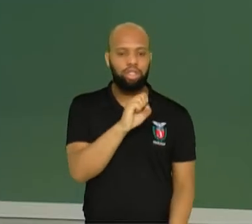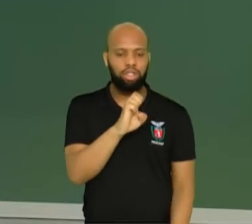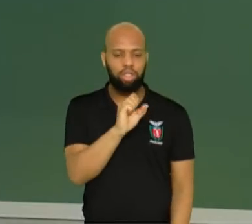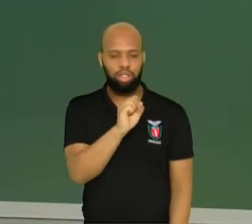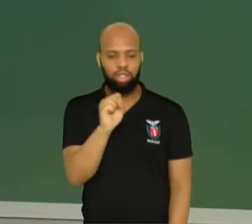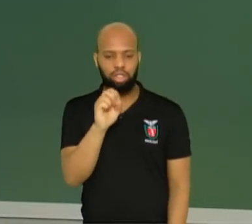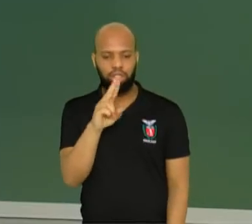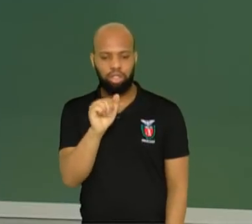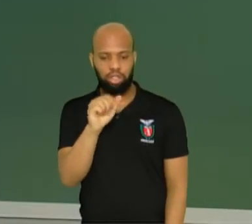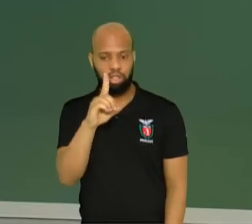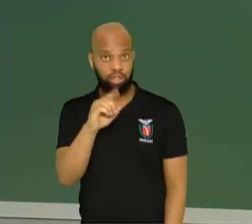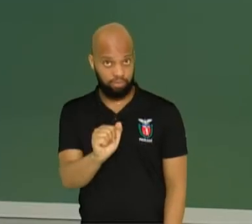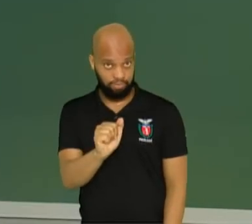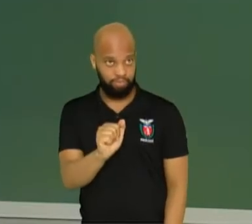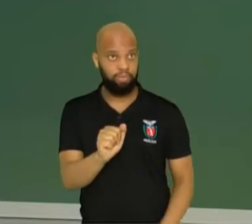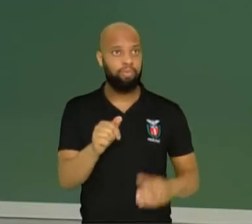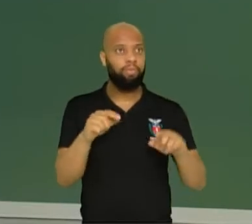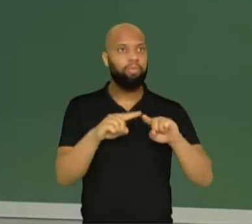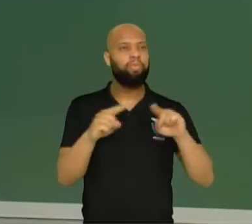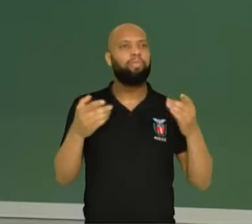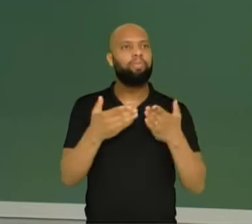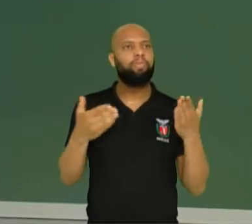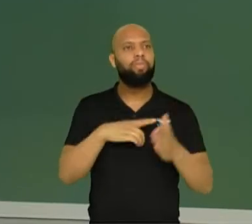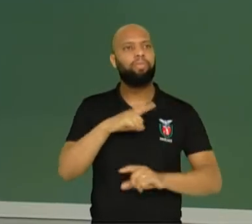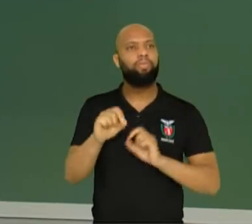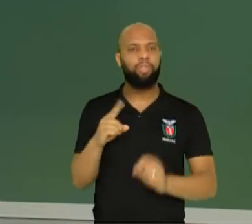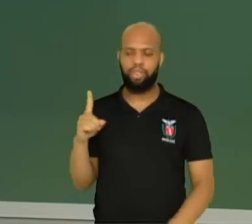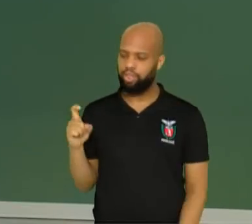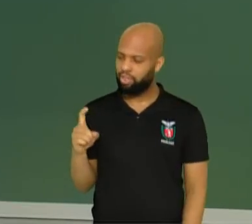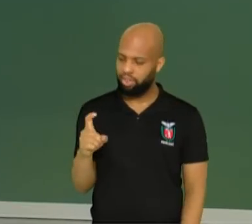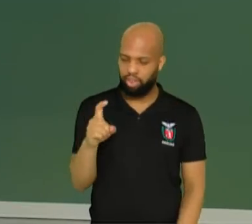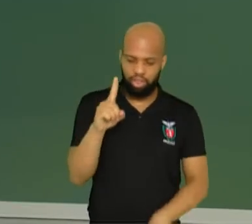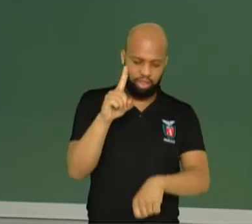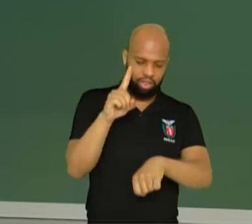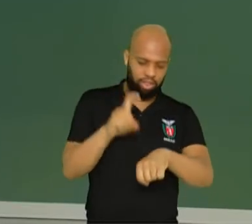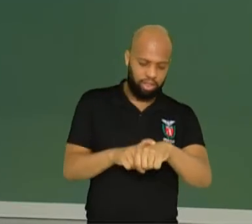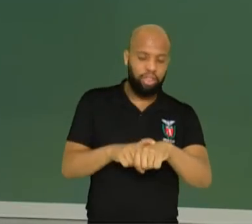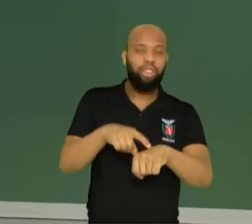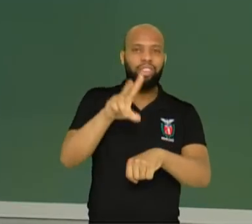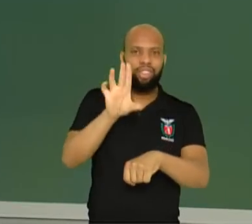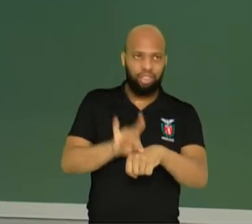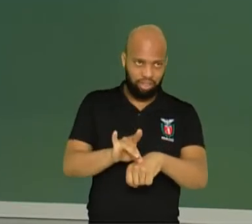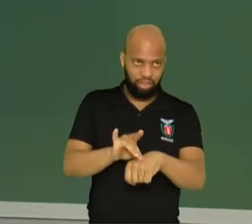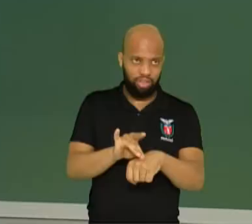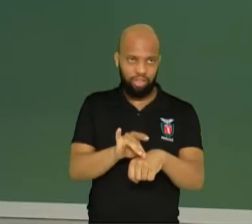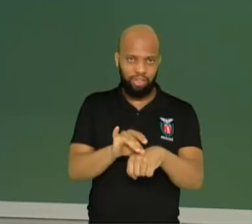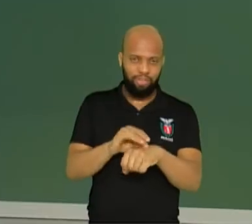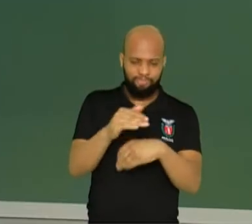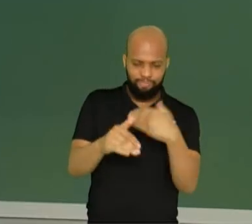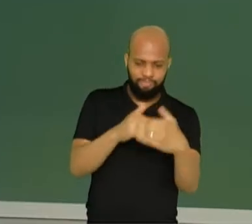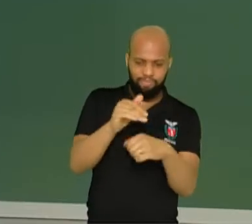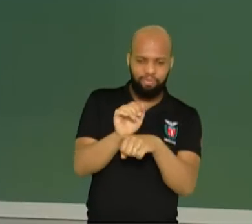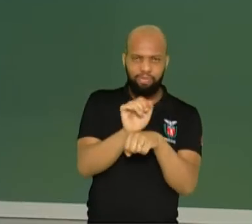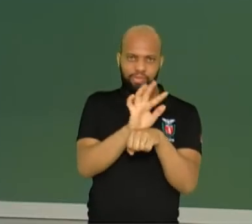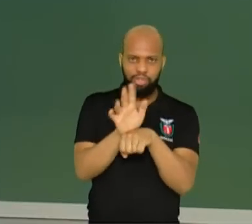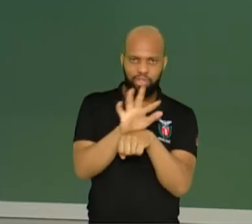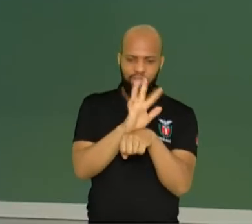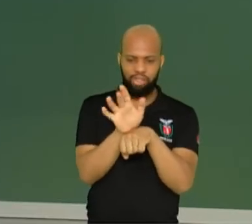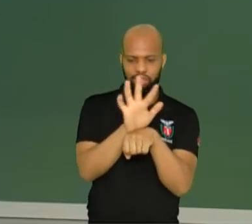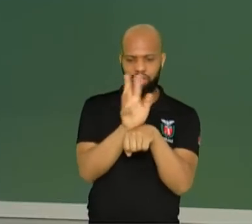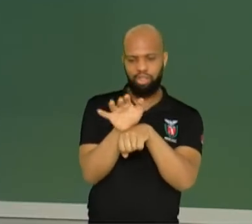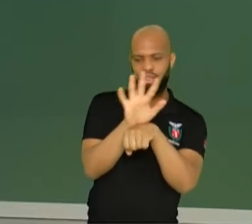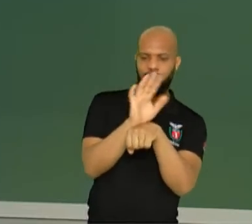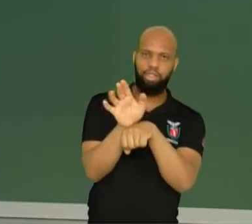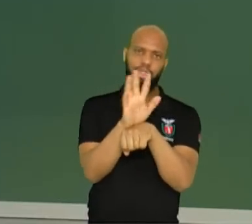anterior. E aí, essa larva se fixou aqui no solo, se transformou no pólipo, desenvolveu as medusas